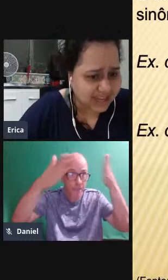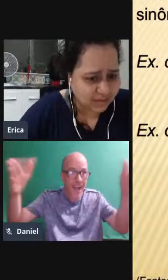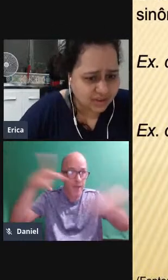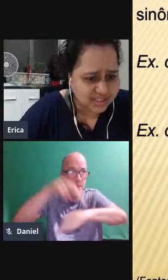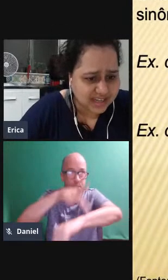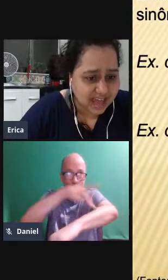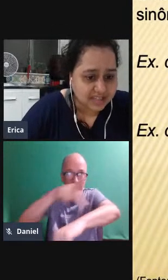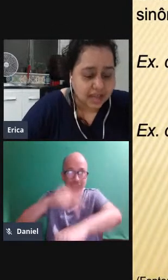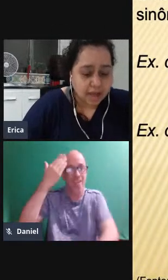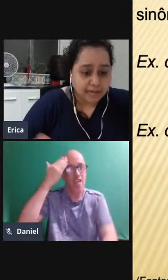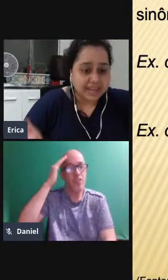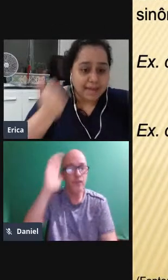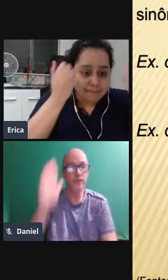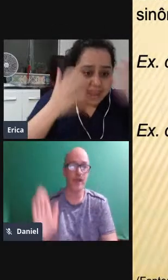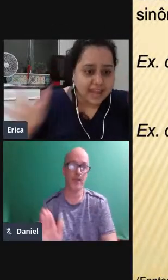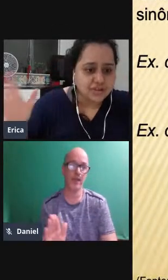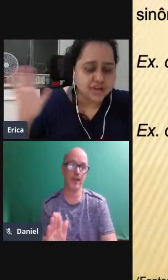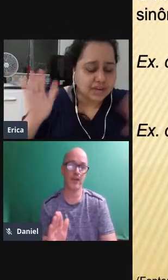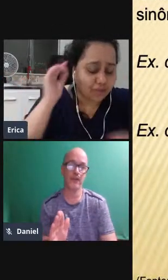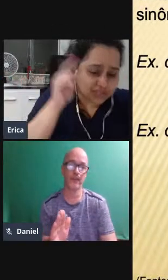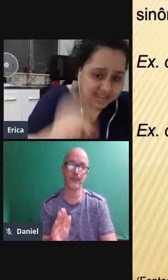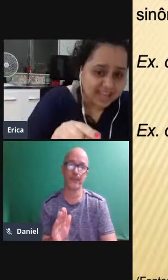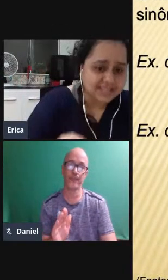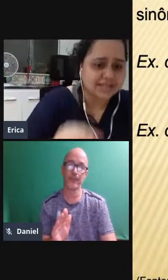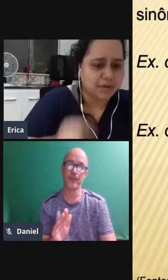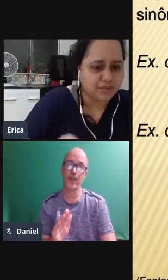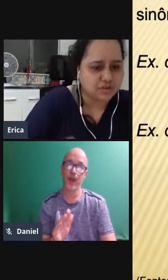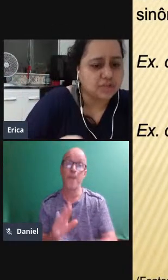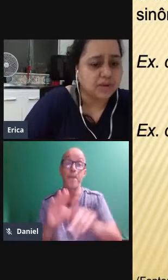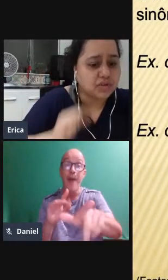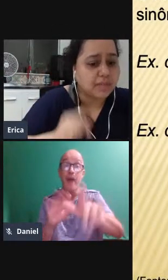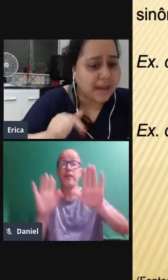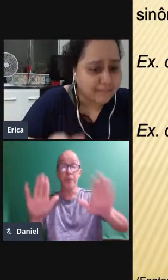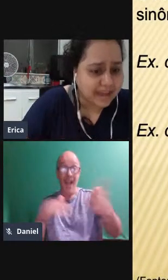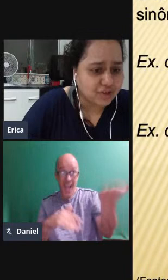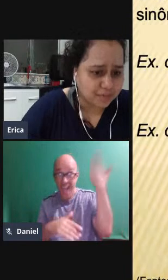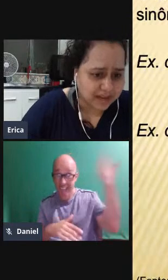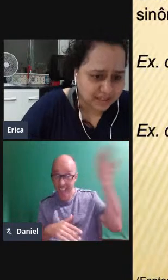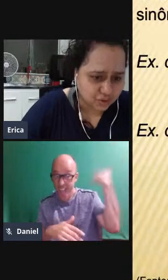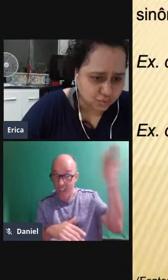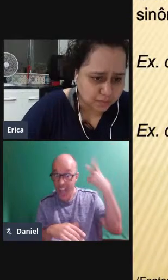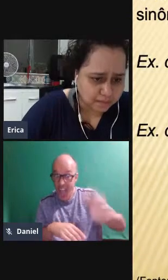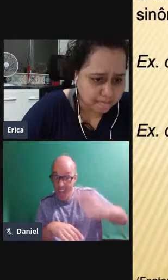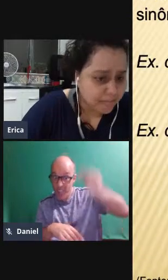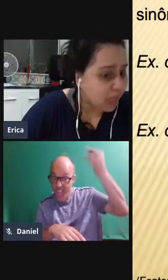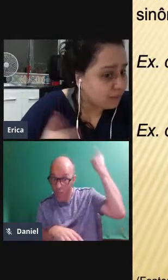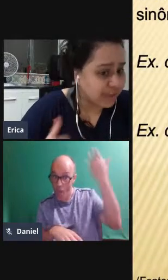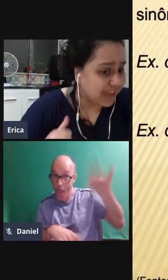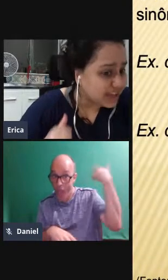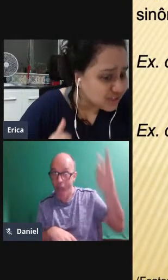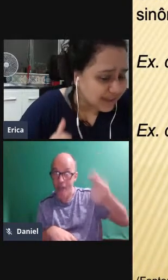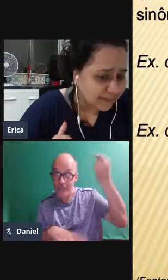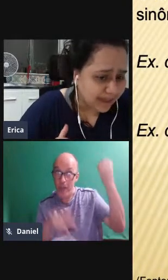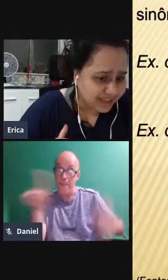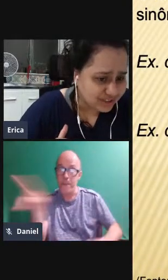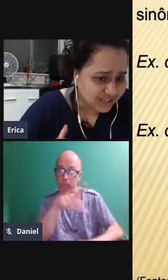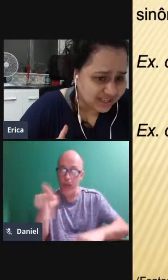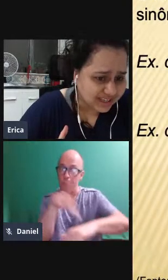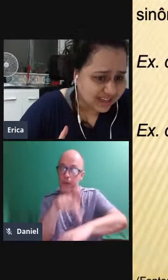e também à língua de sinais, para que a mente, que vocês, professores, possam abrir a mente para isso. Porque